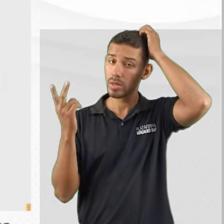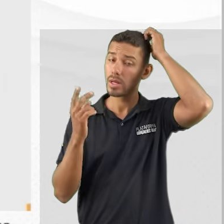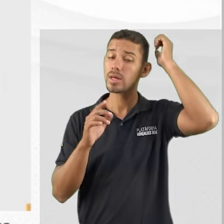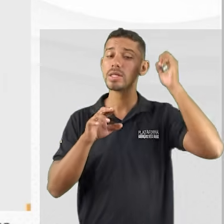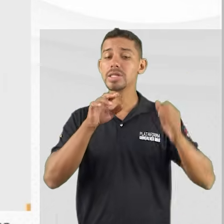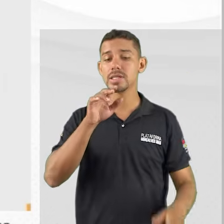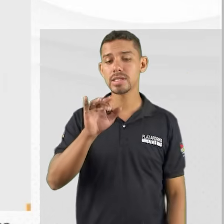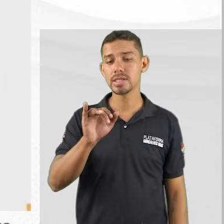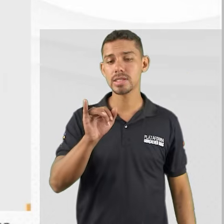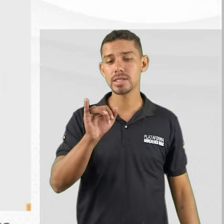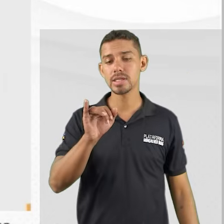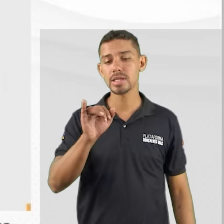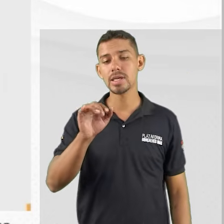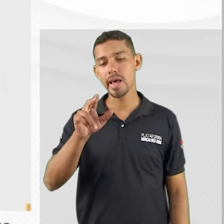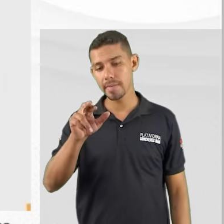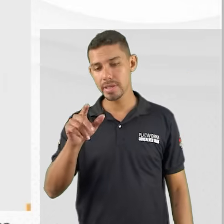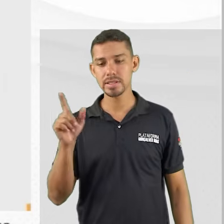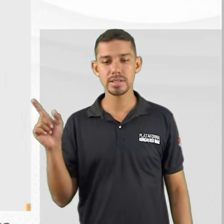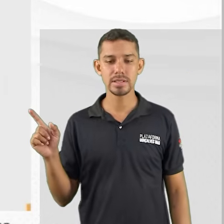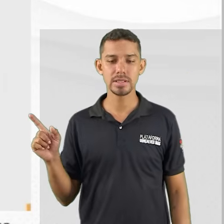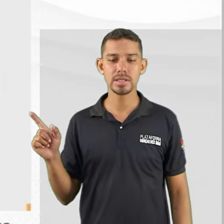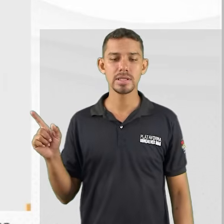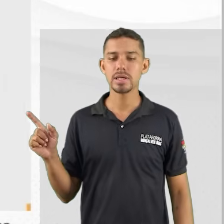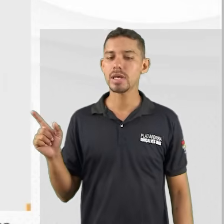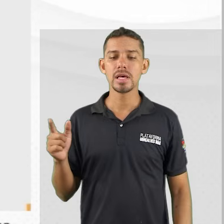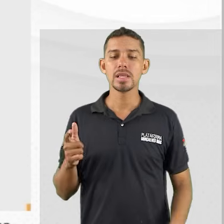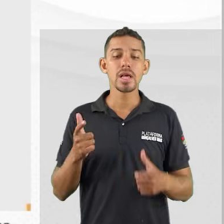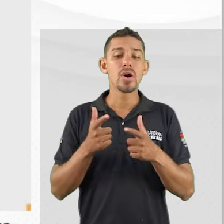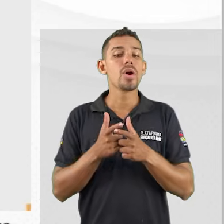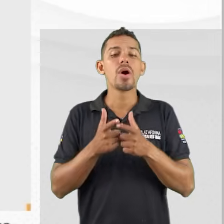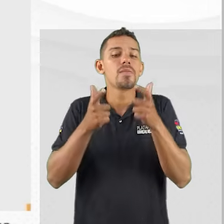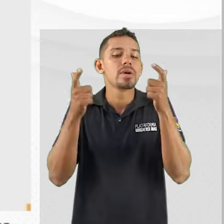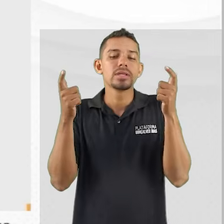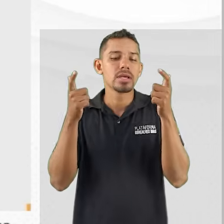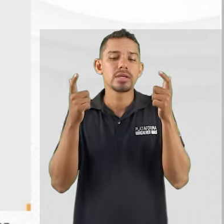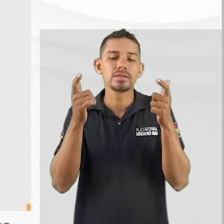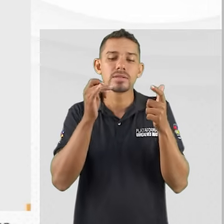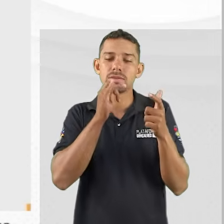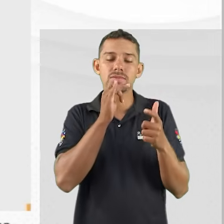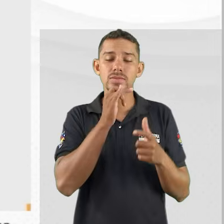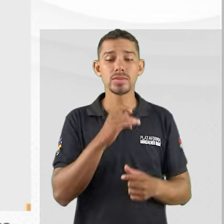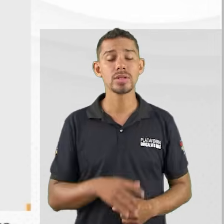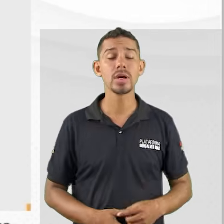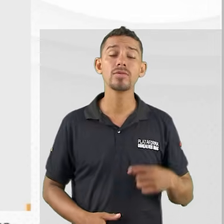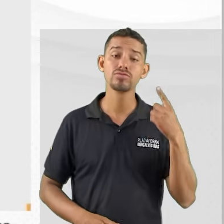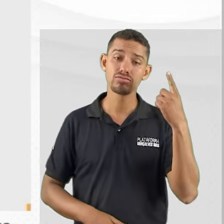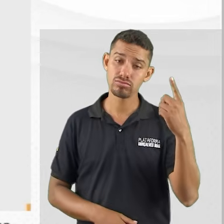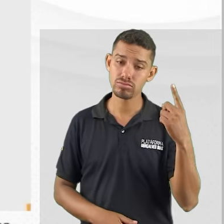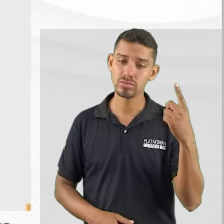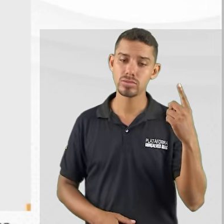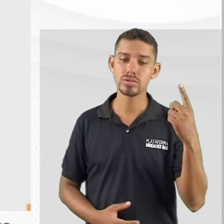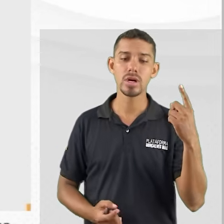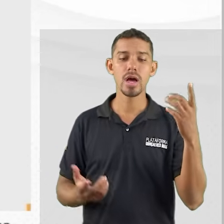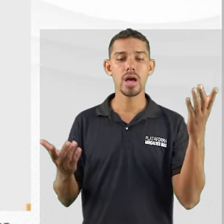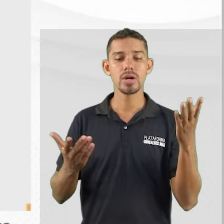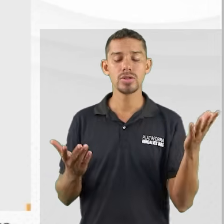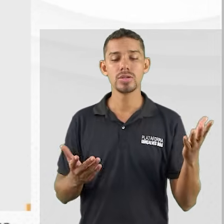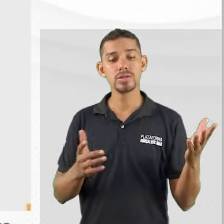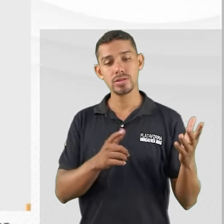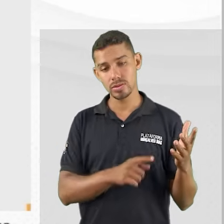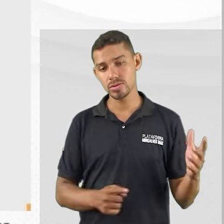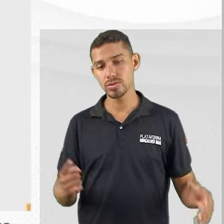gente chama. Então, eu não aumentei a quantidade de cromossomos. Eu tinha um cromossomo e possuo